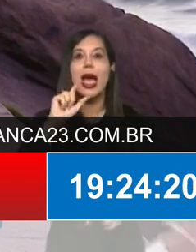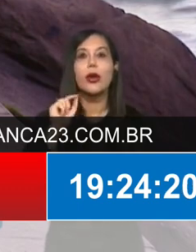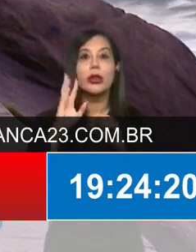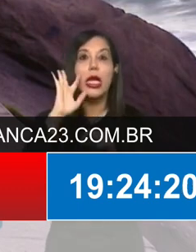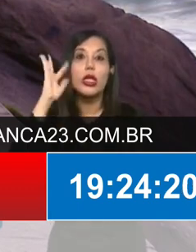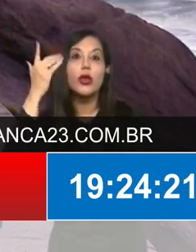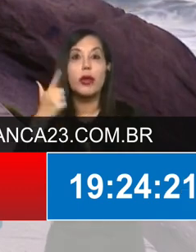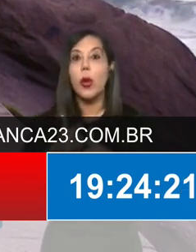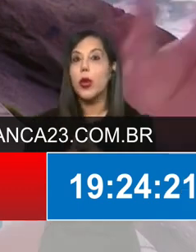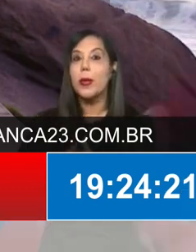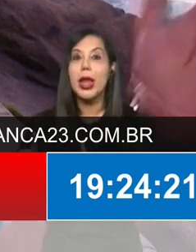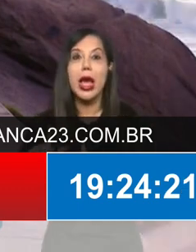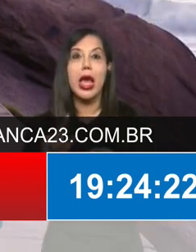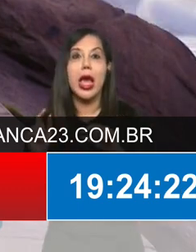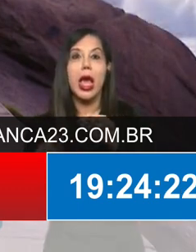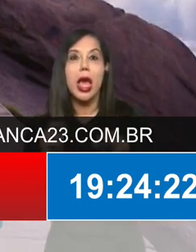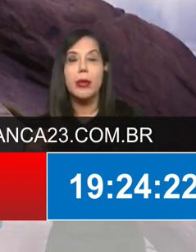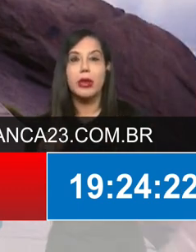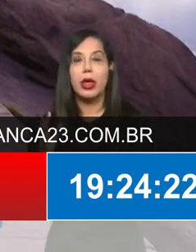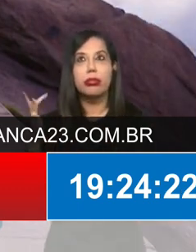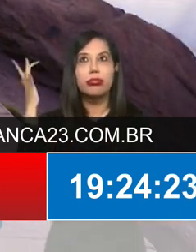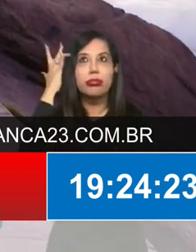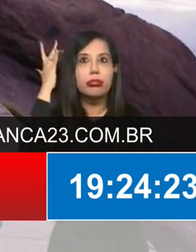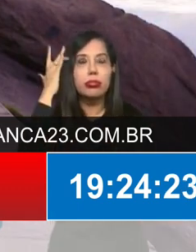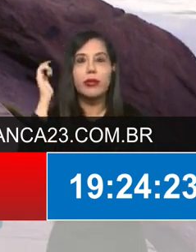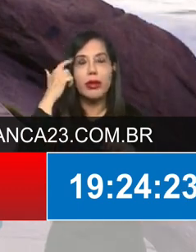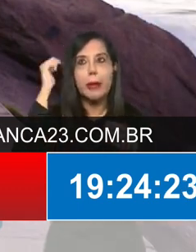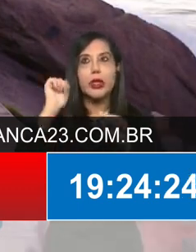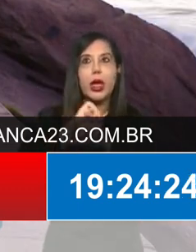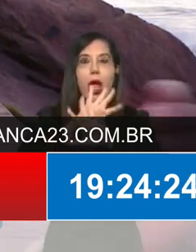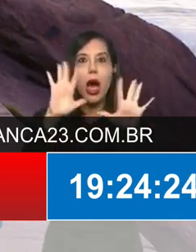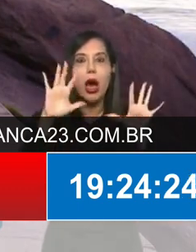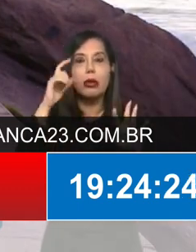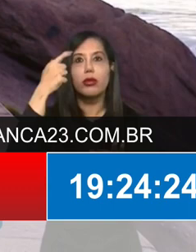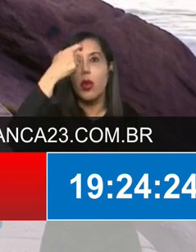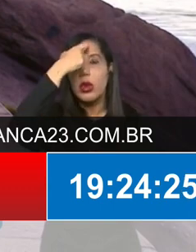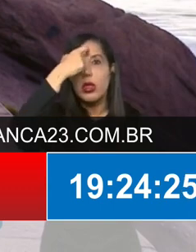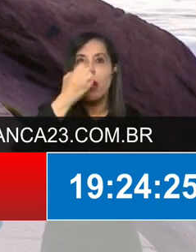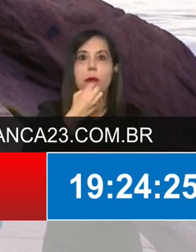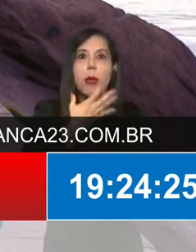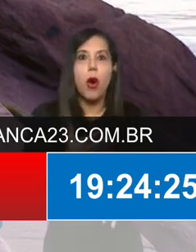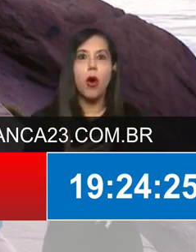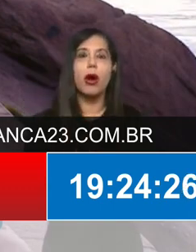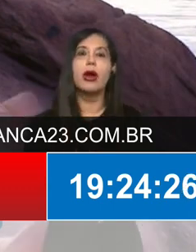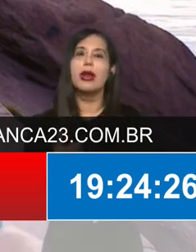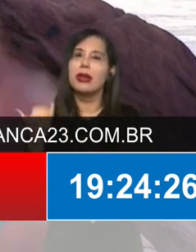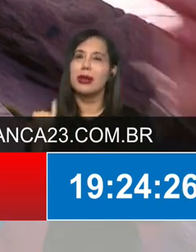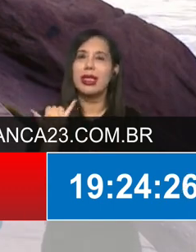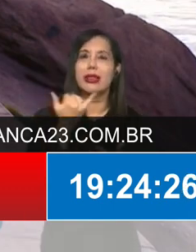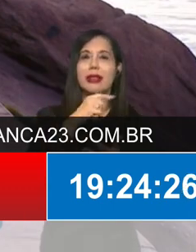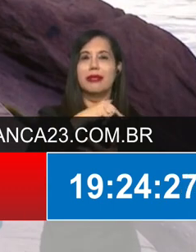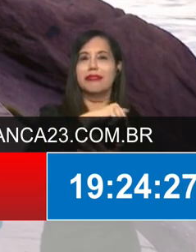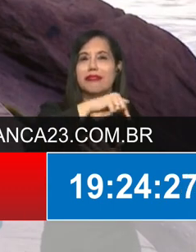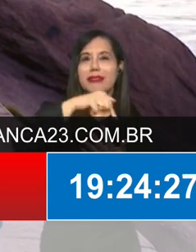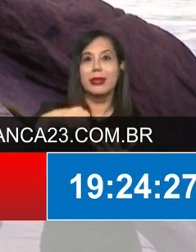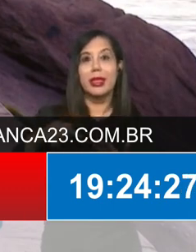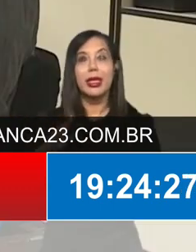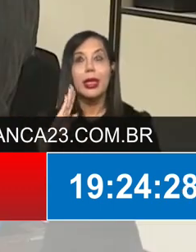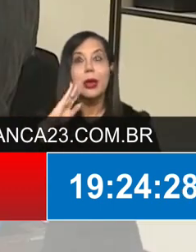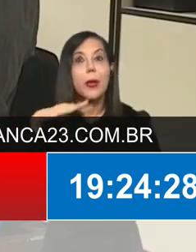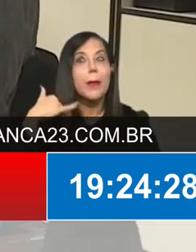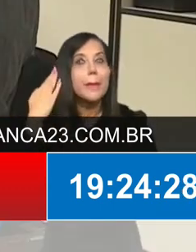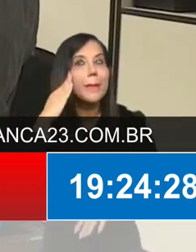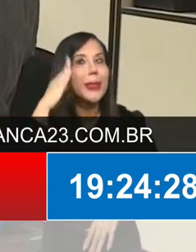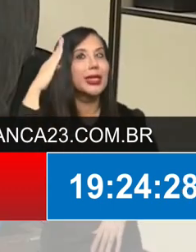seus problemas com mais discernimento, entendeu? Mais clareza. São bastante benefícios. E o mais importante que é a saúde também.